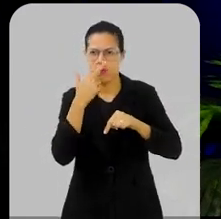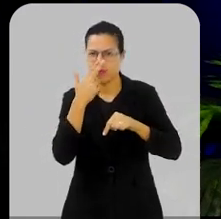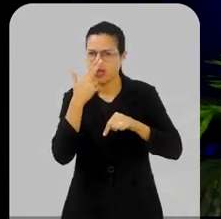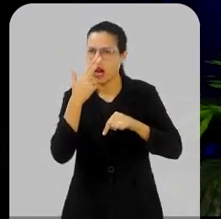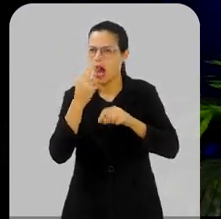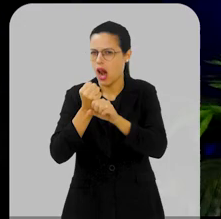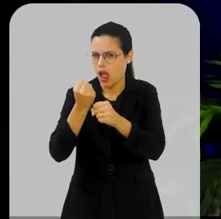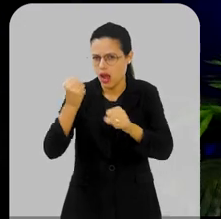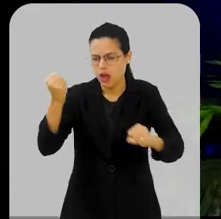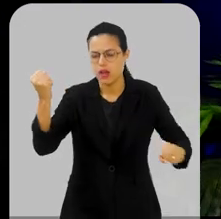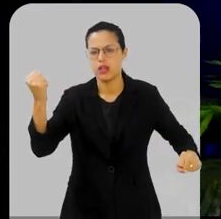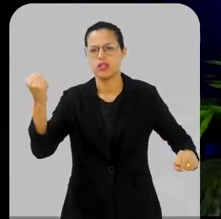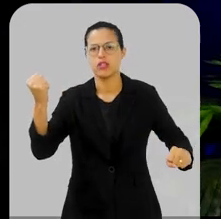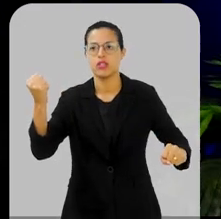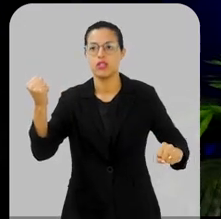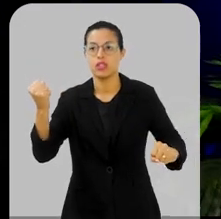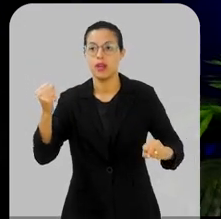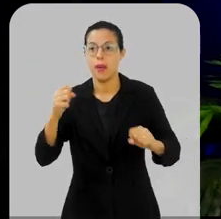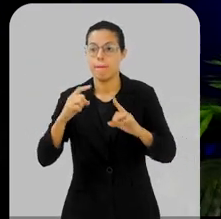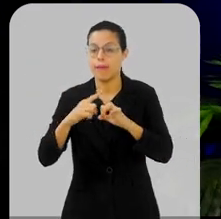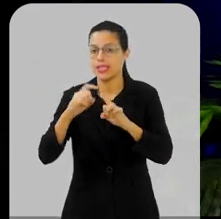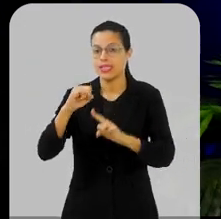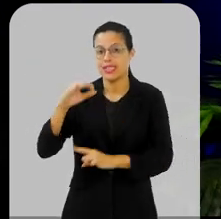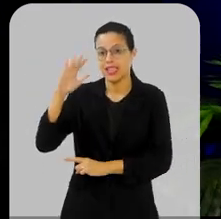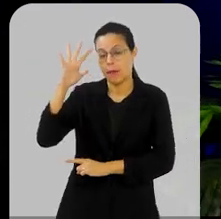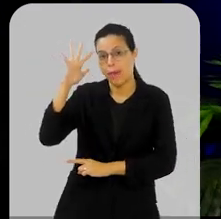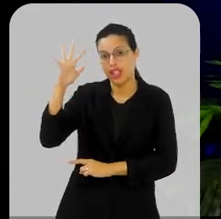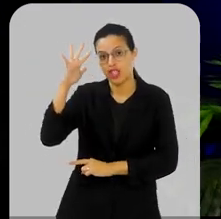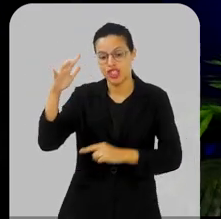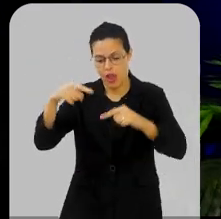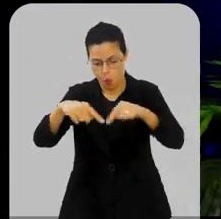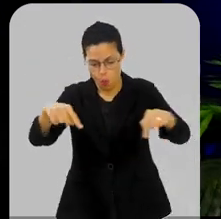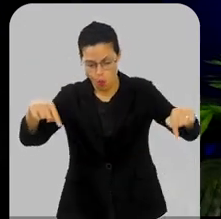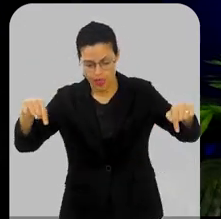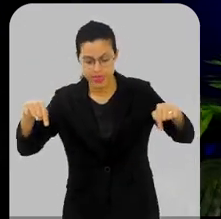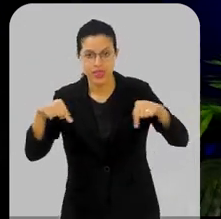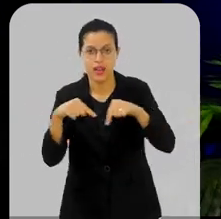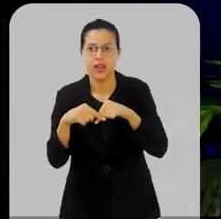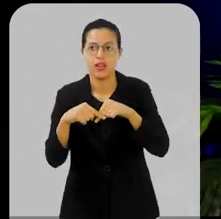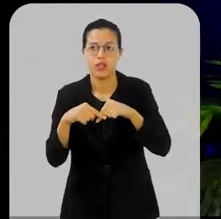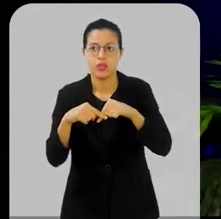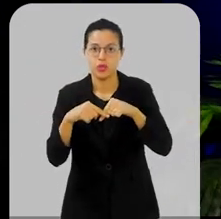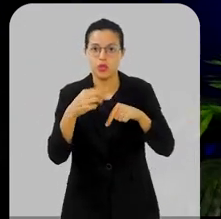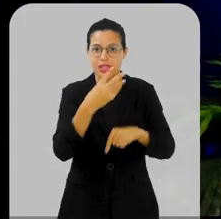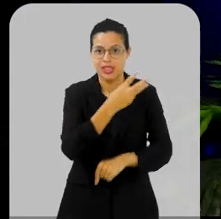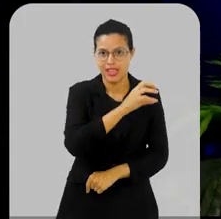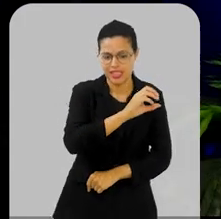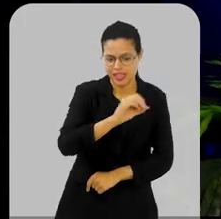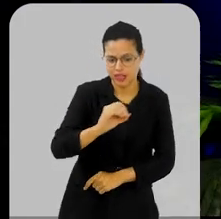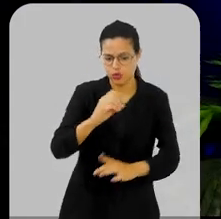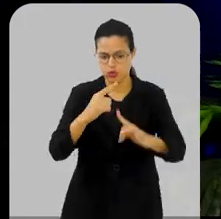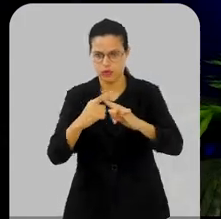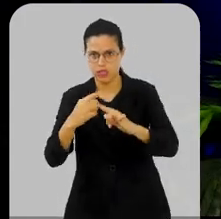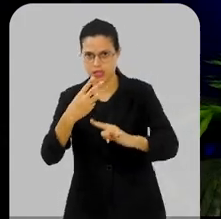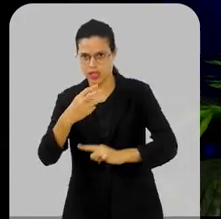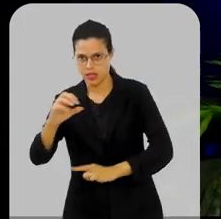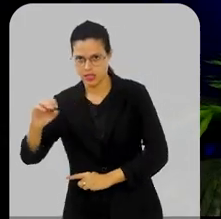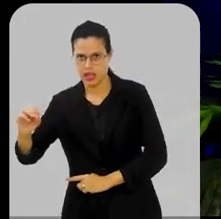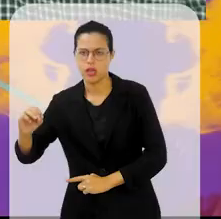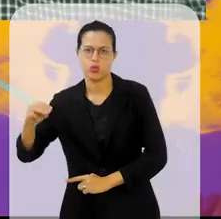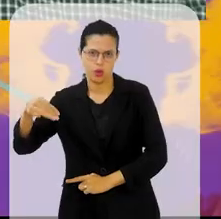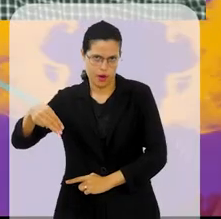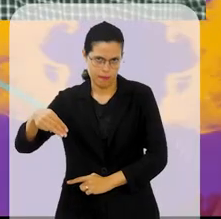um triângulo, enfim, todo recortado. Mas se a gente fosse imaginar um quadrado, seria um quadrado de 300 por 300